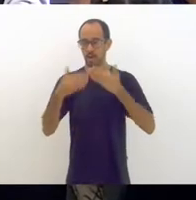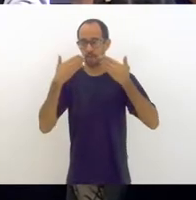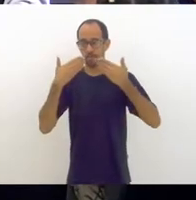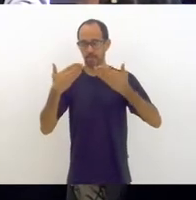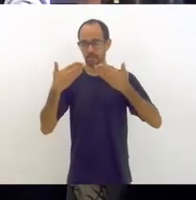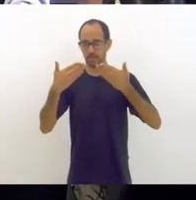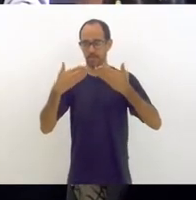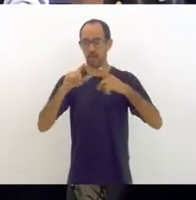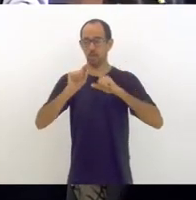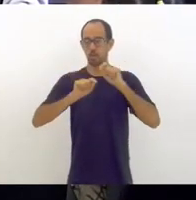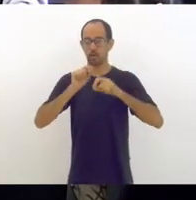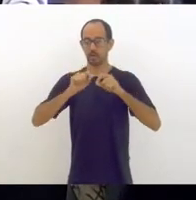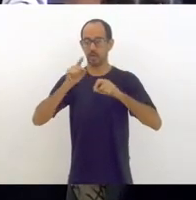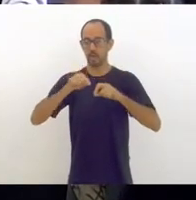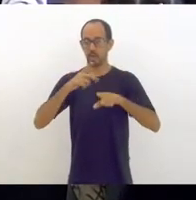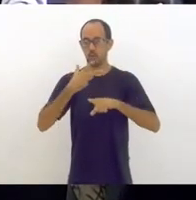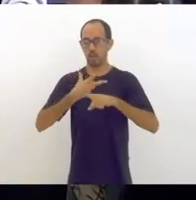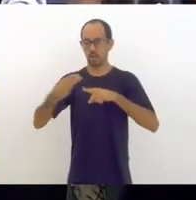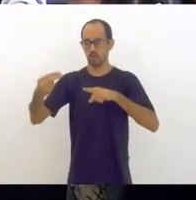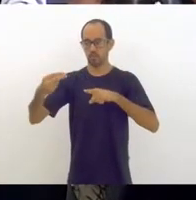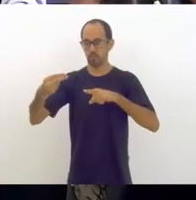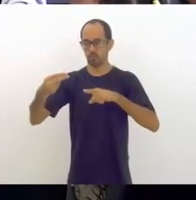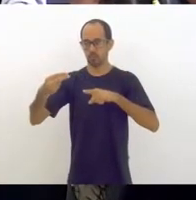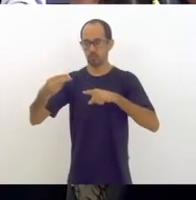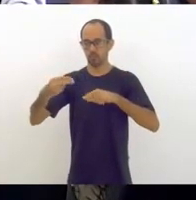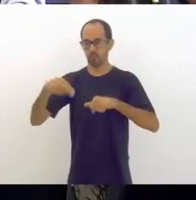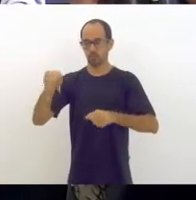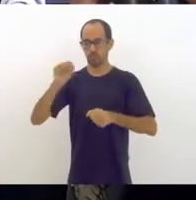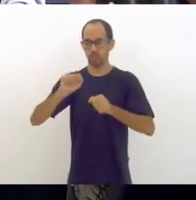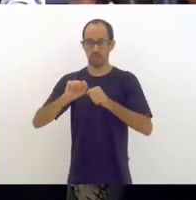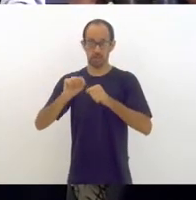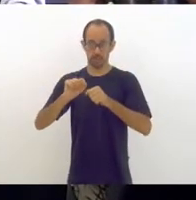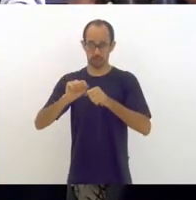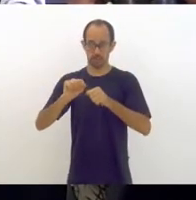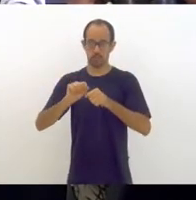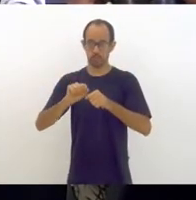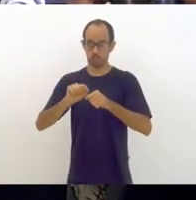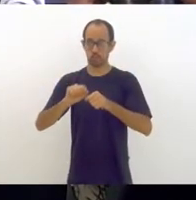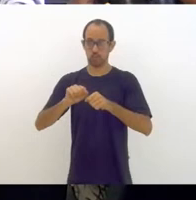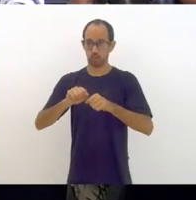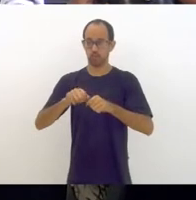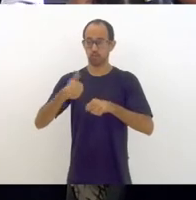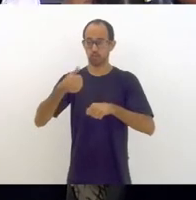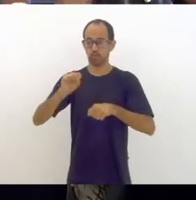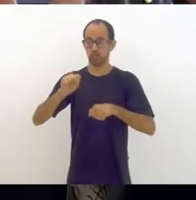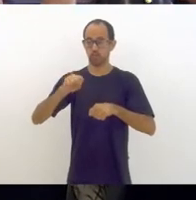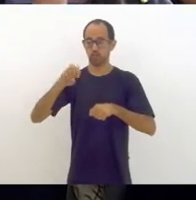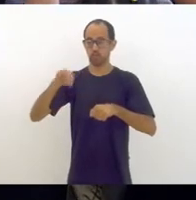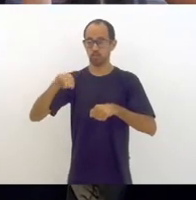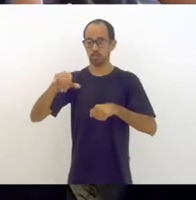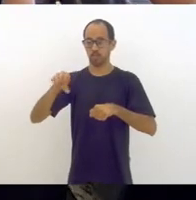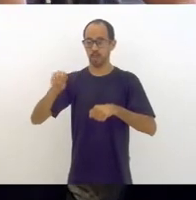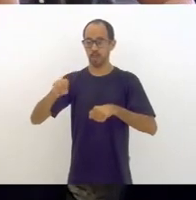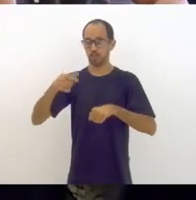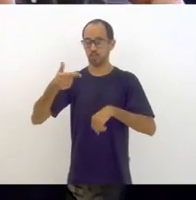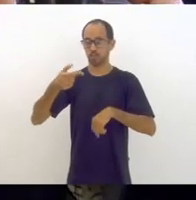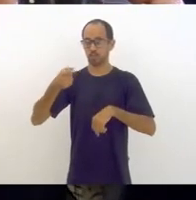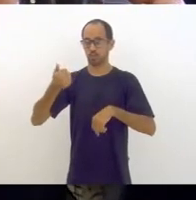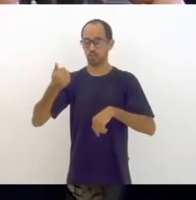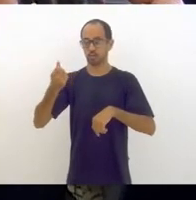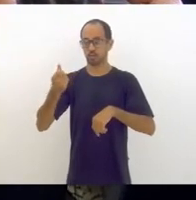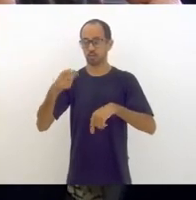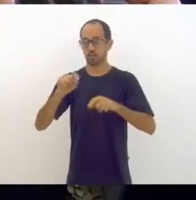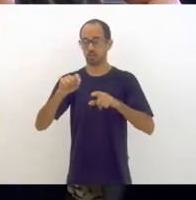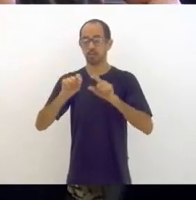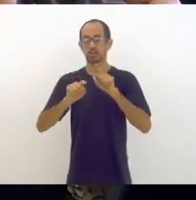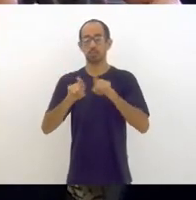que o Refúgio vem fazendo desde o dia 18 de maio de 2016, o que o INEA vem fazendo no